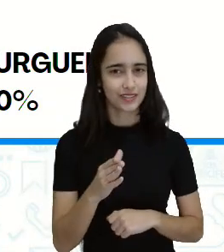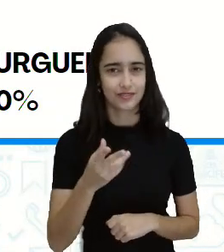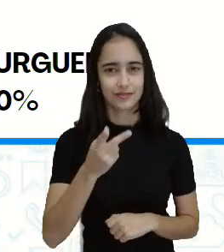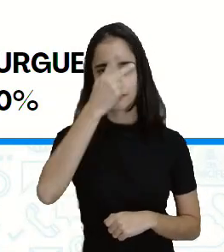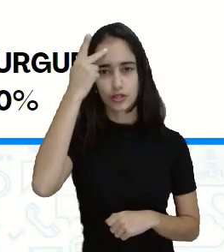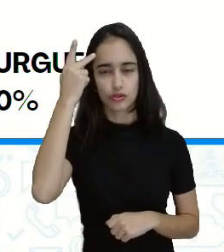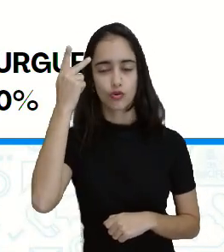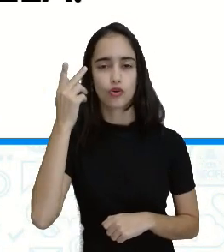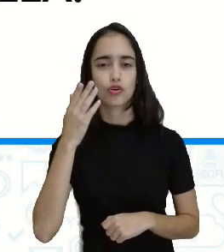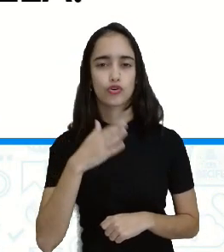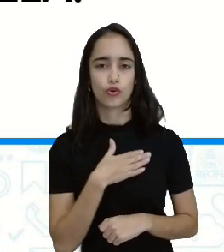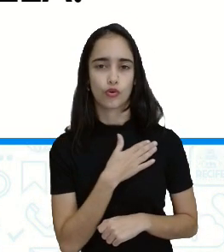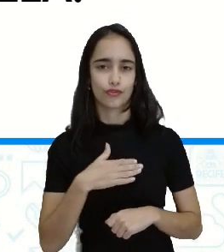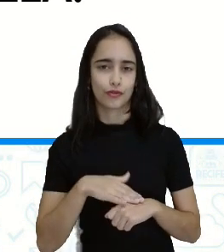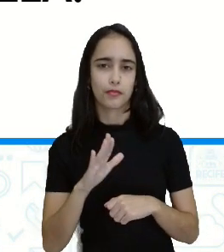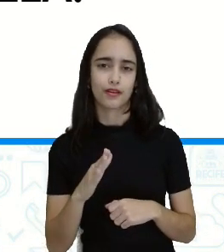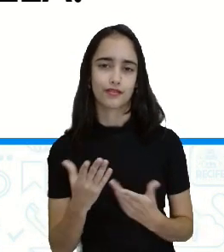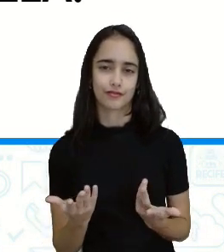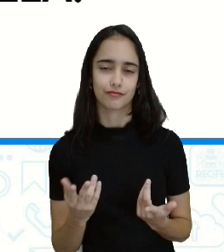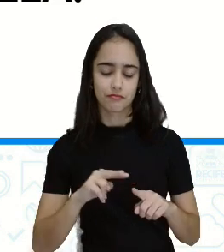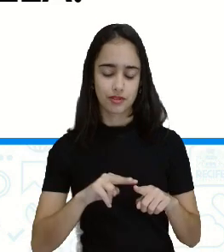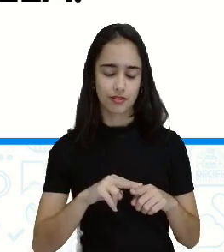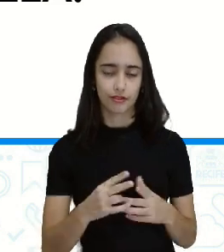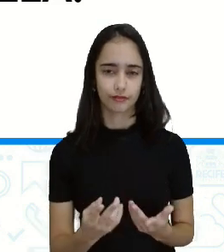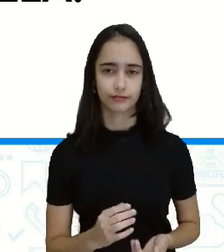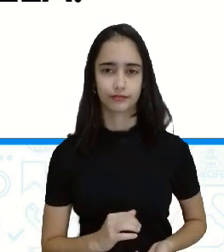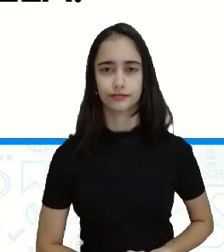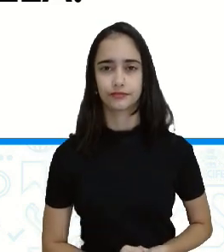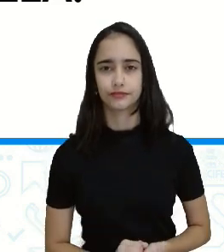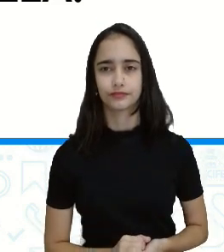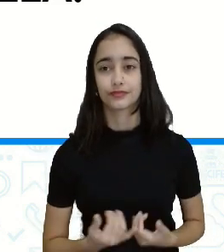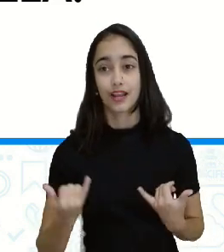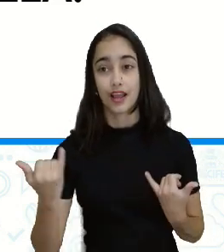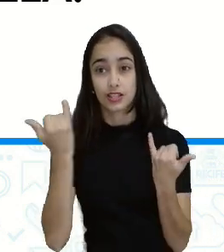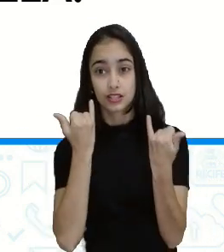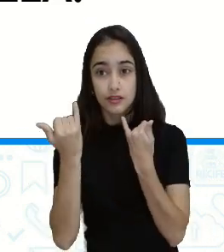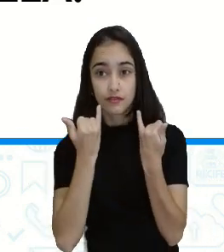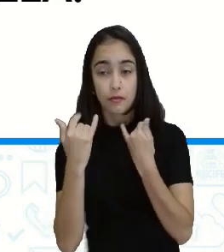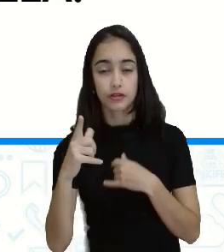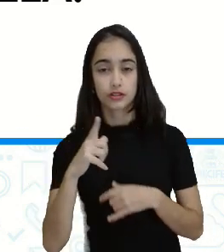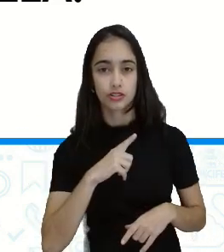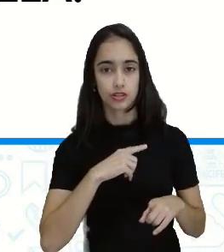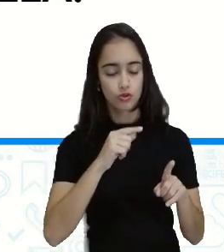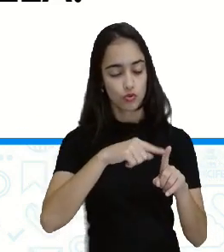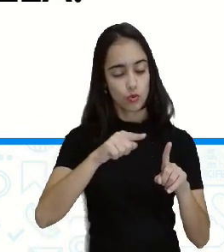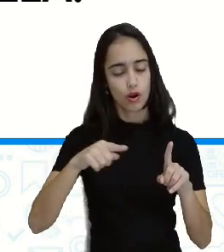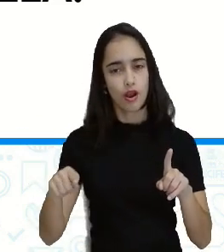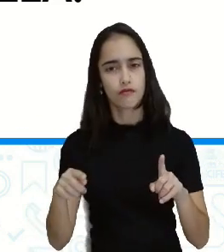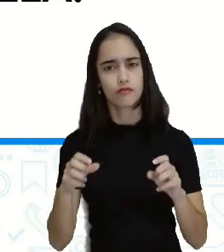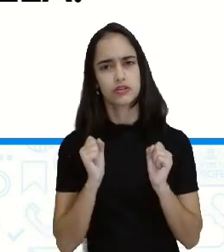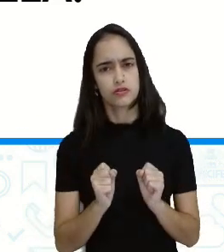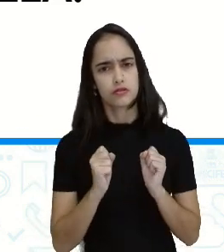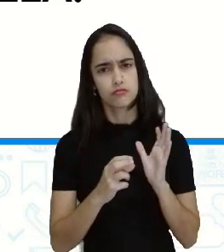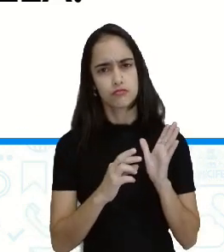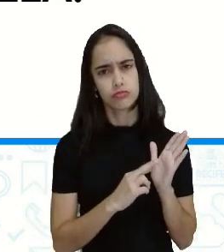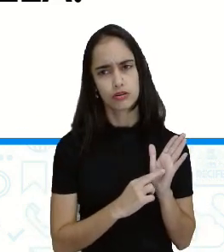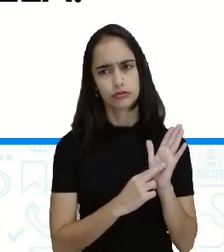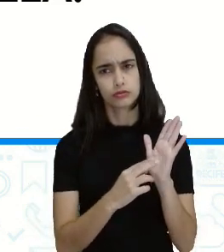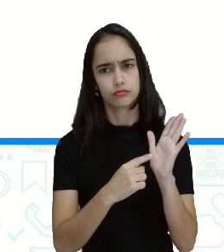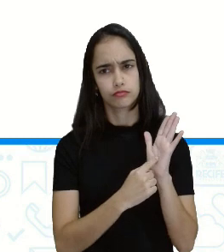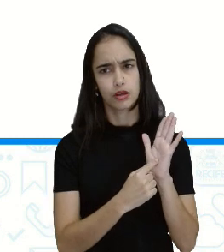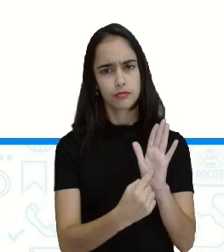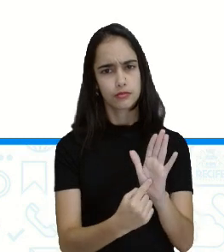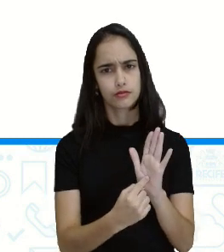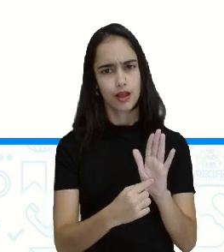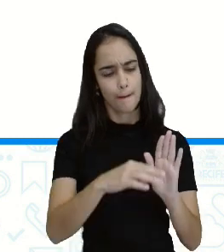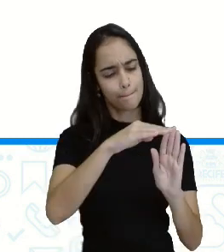crianças gostam de pizza, tá? As informações contidas em um gráfico também podem ser apresentadas em uma